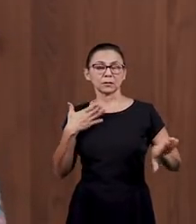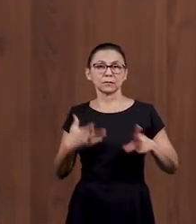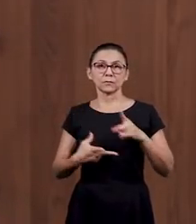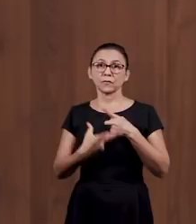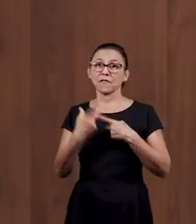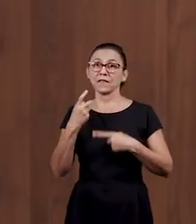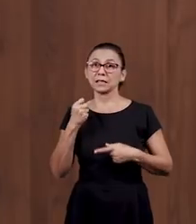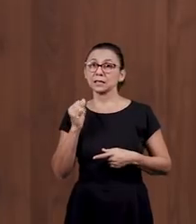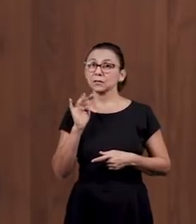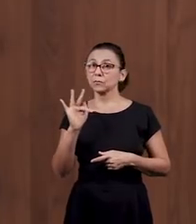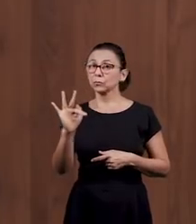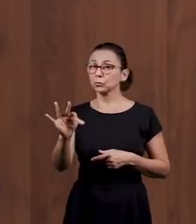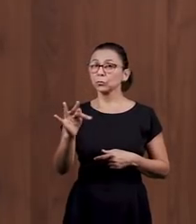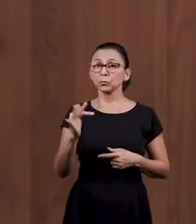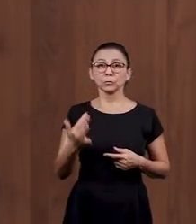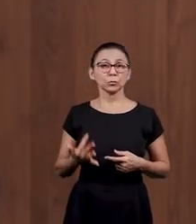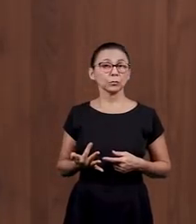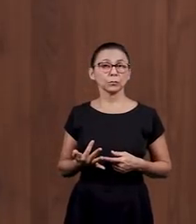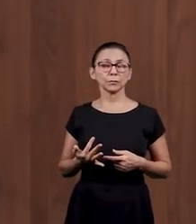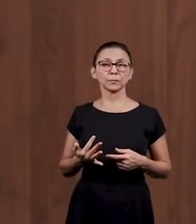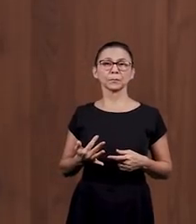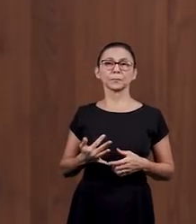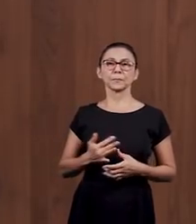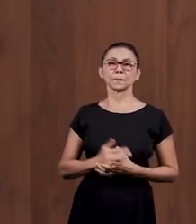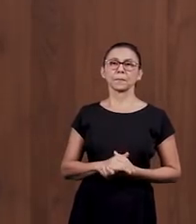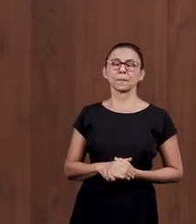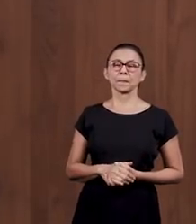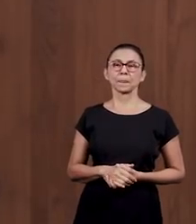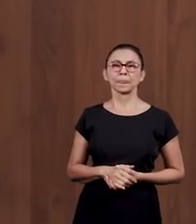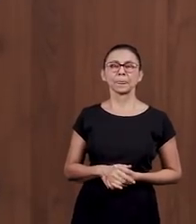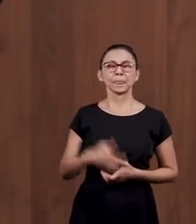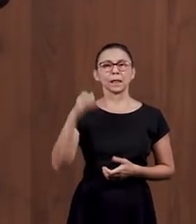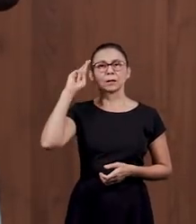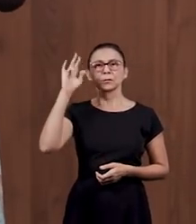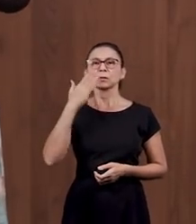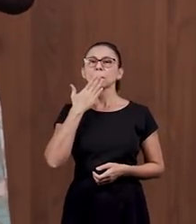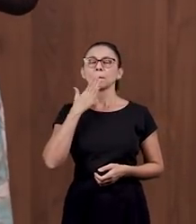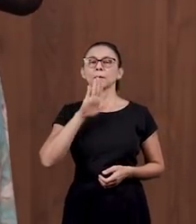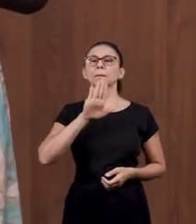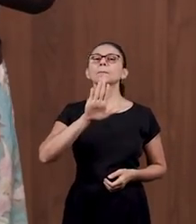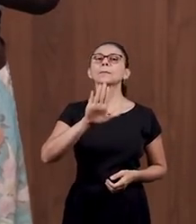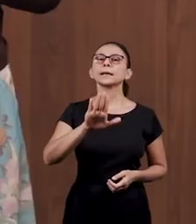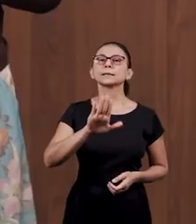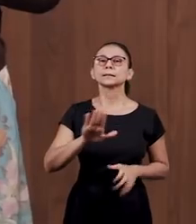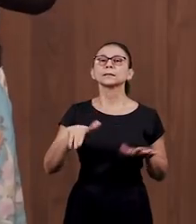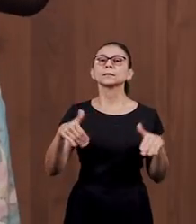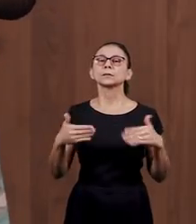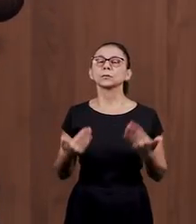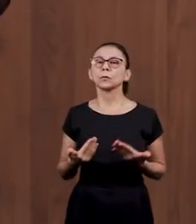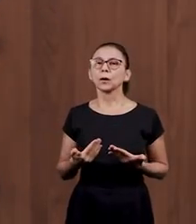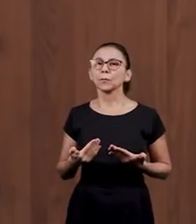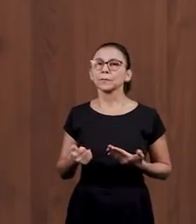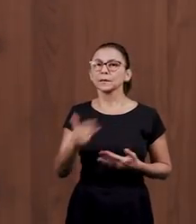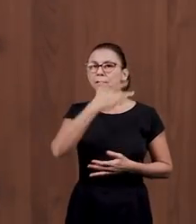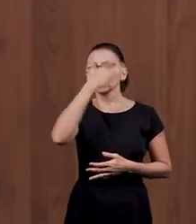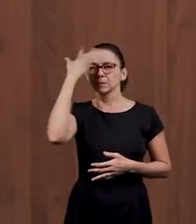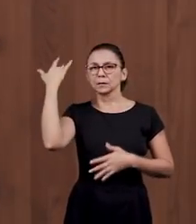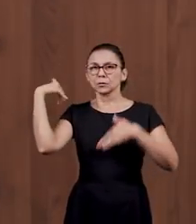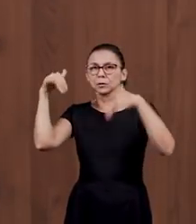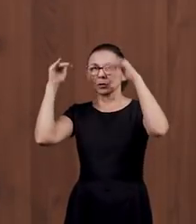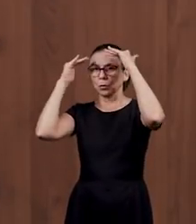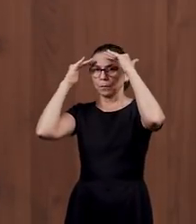vencedor. Nós vemos que o Senhor nos deixou uma promessa: aqueles que obedecem e se